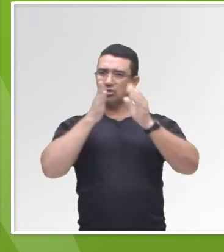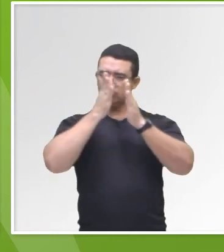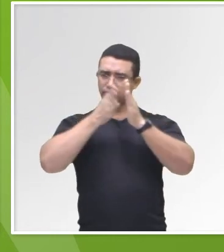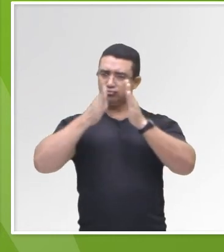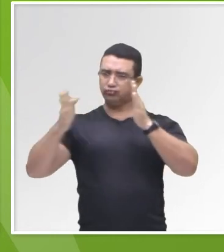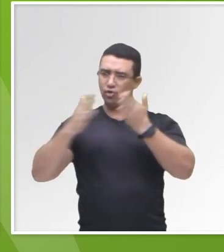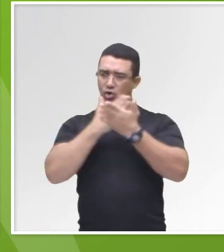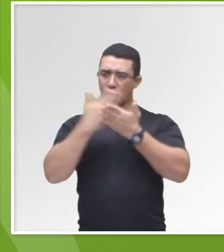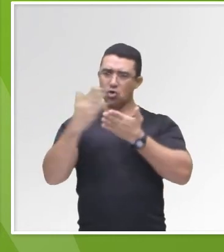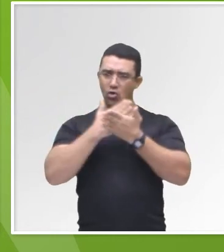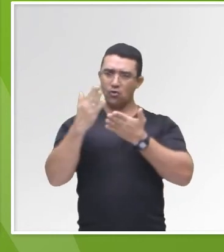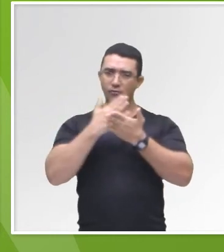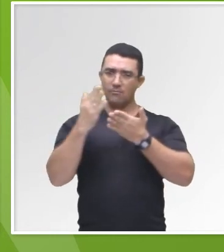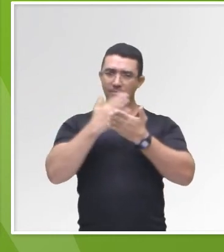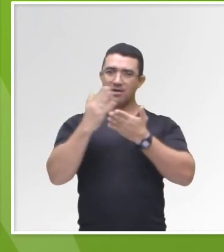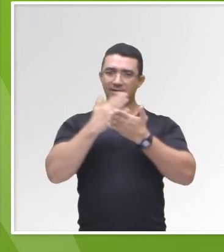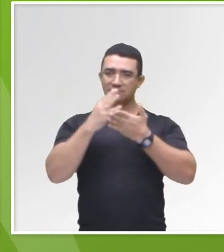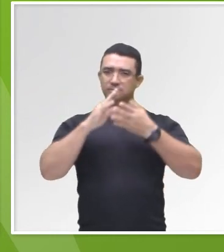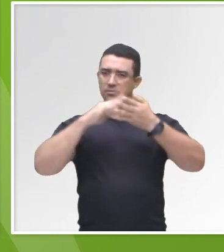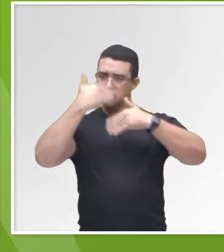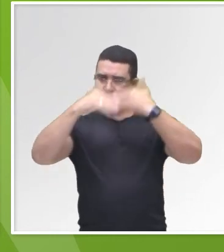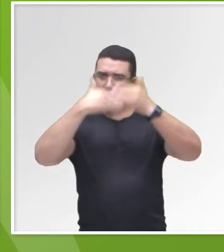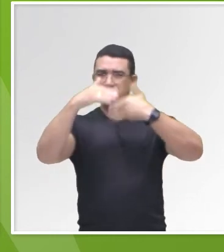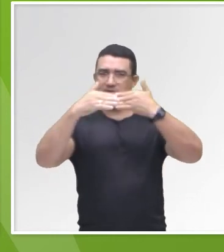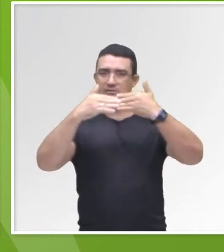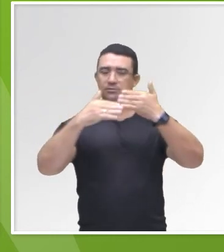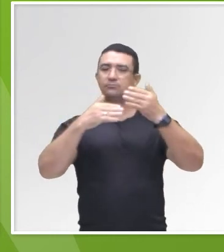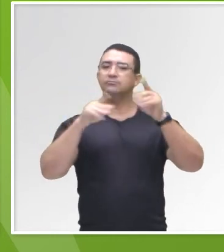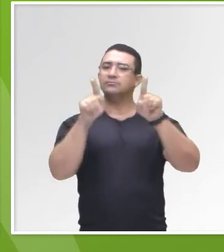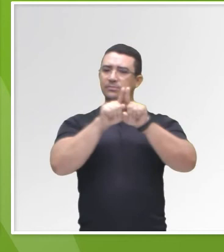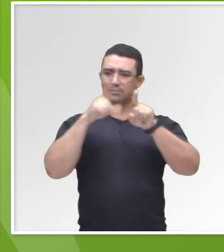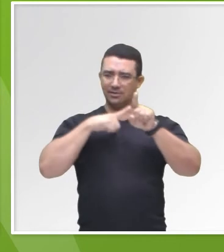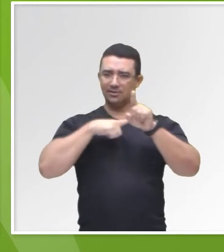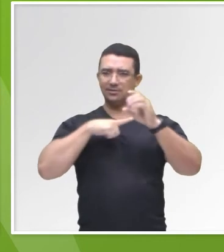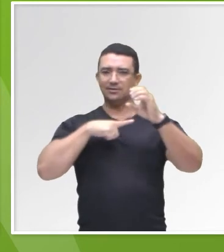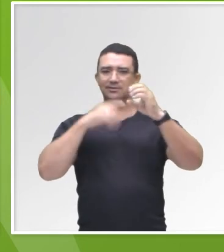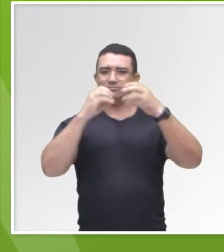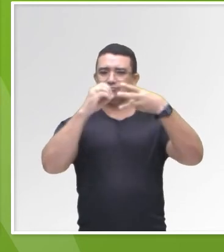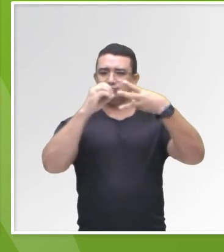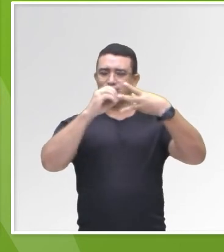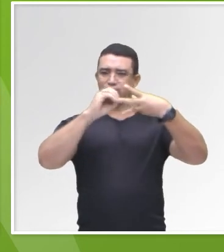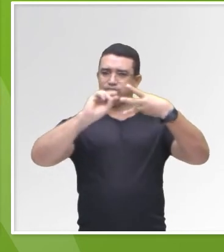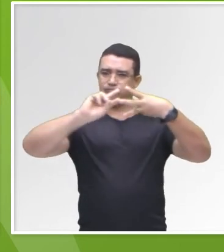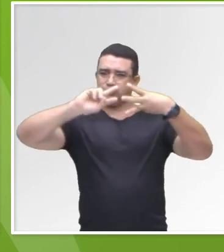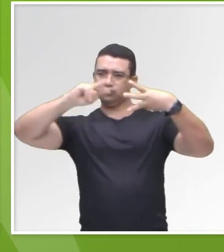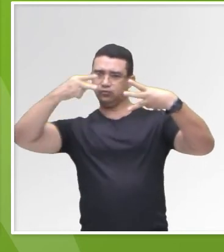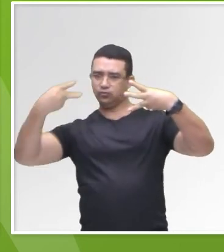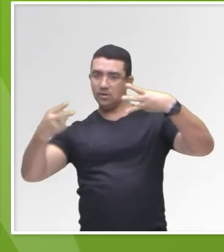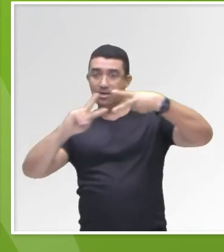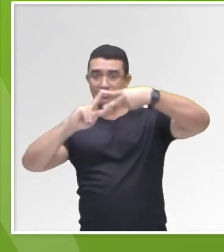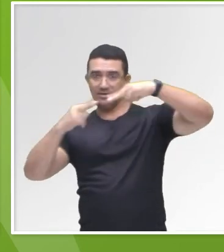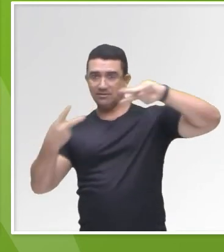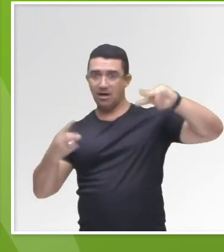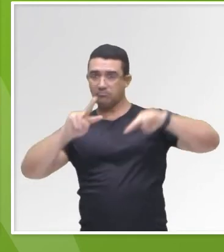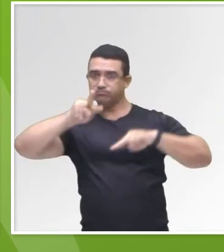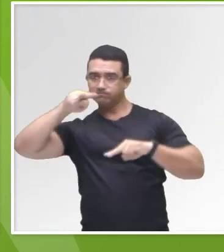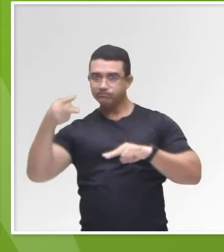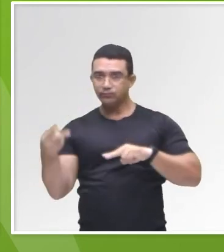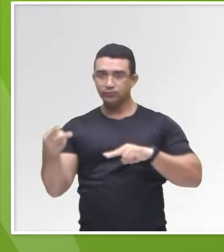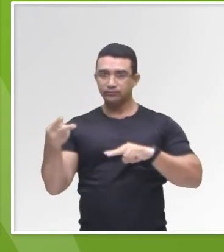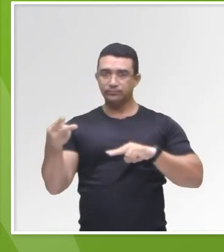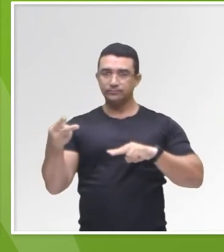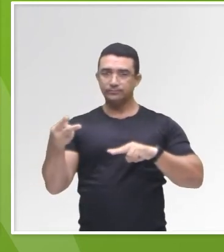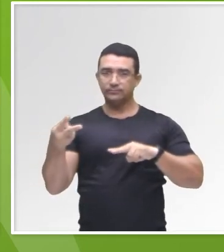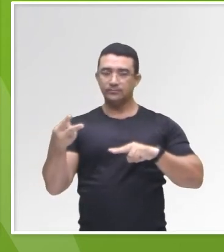dar início a esse processo. A gente vai ter a duplicação do DNA, por exemplo, e aí o que vai acontecer?